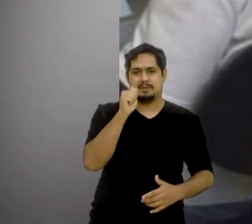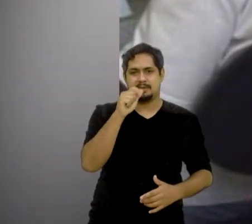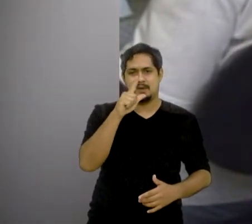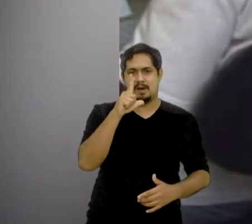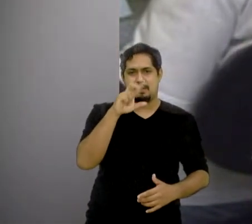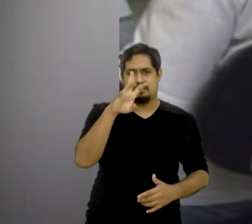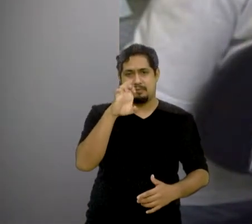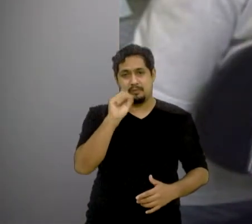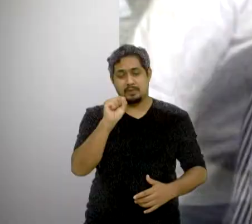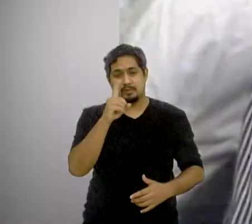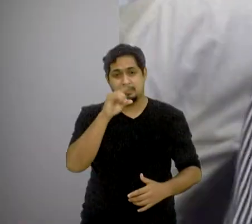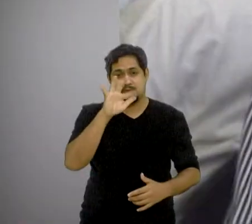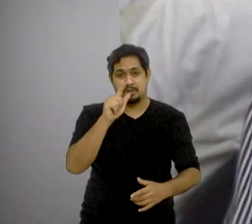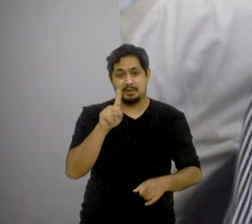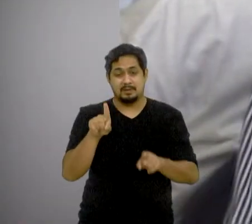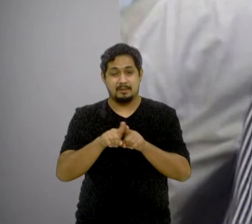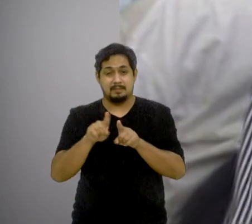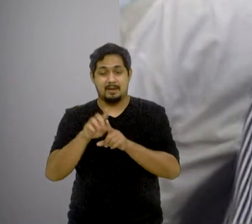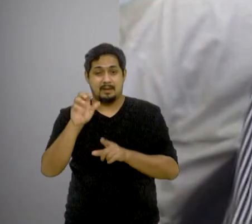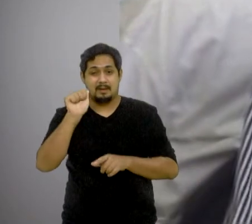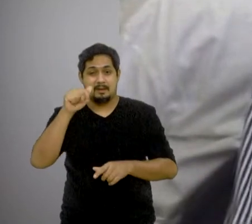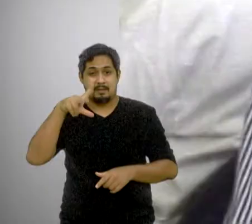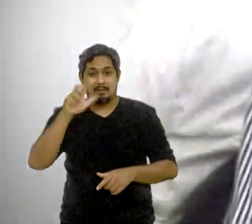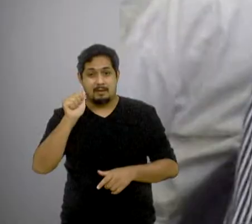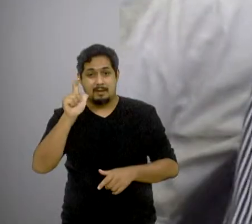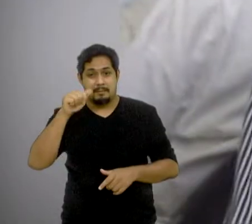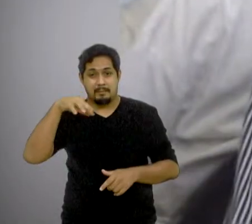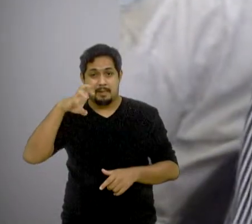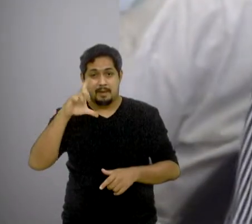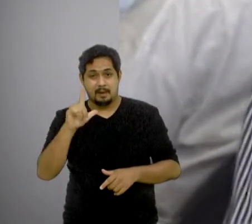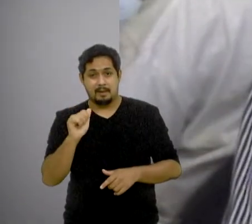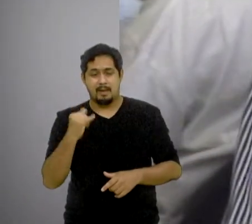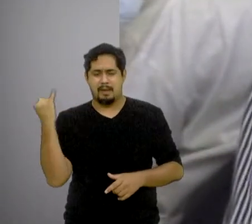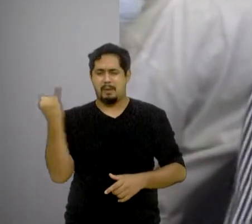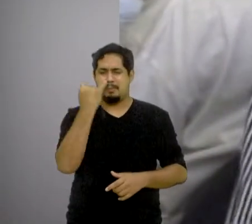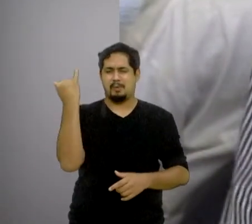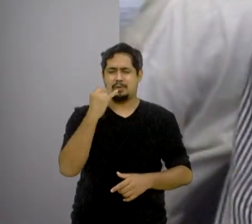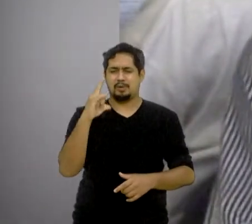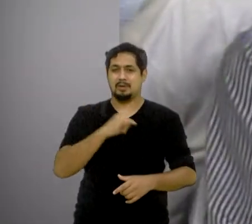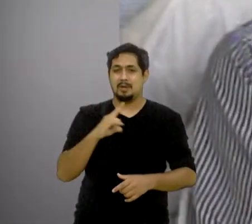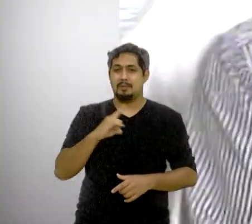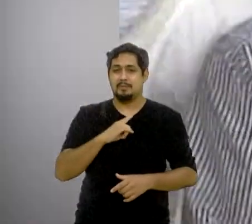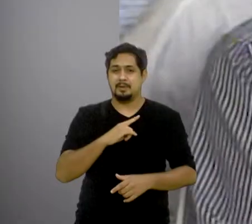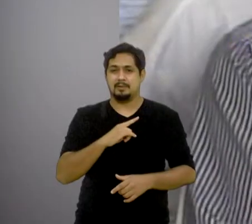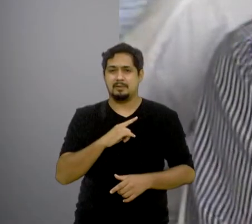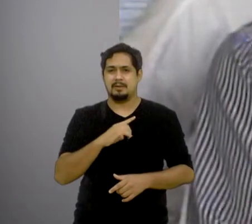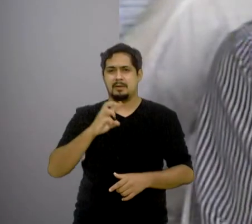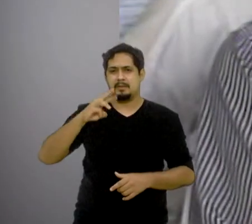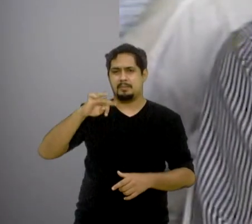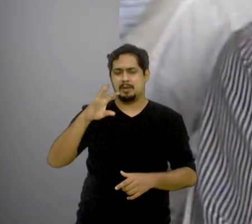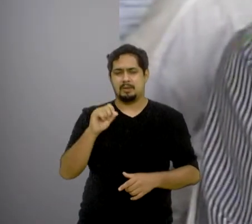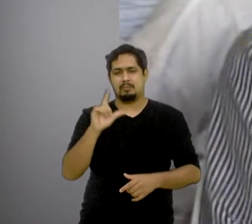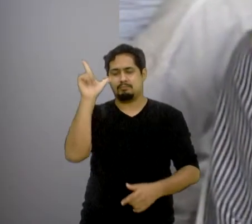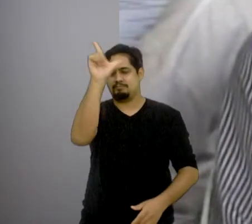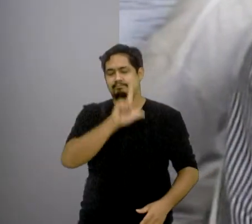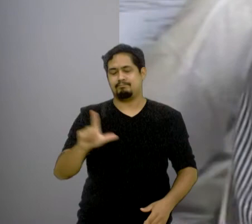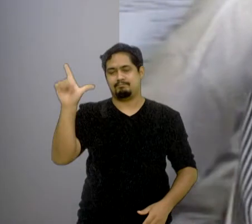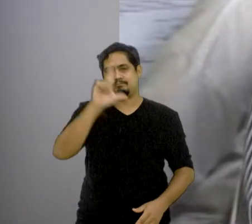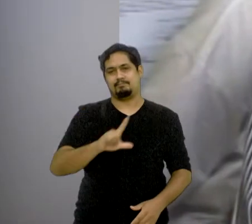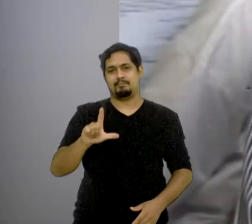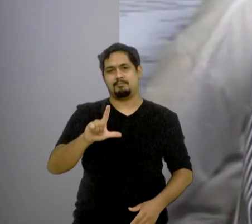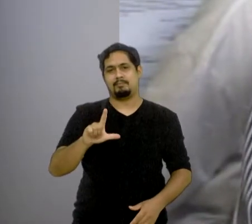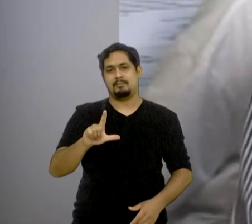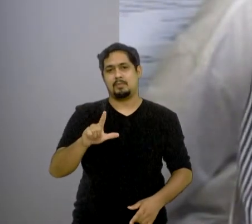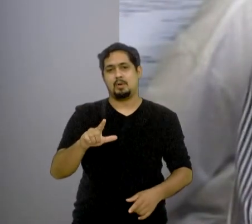num grande poema, né? É de grande importância ter esse grande mito literário. Porque, veja bem, toda grande literatura,